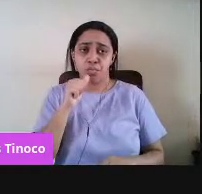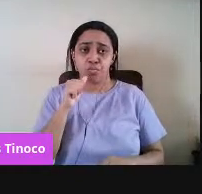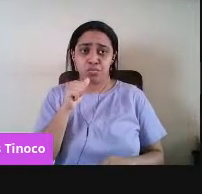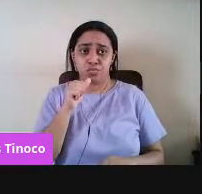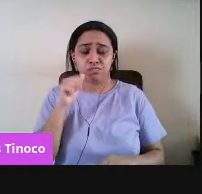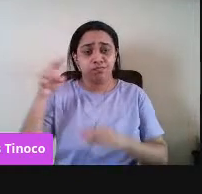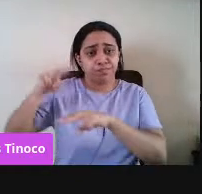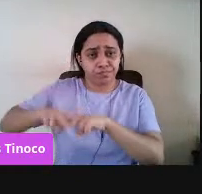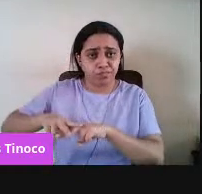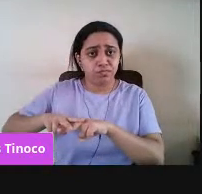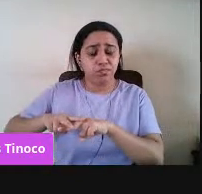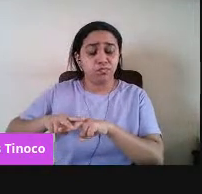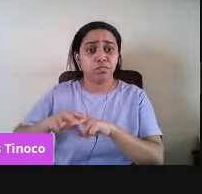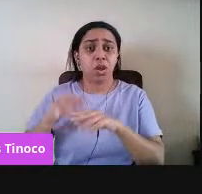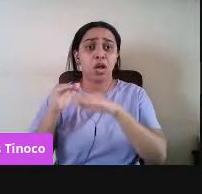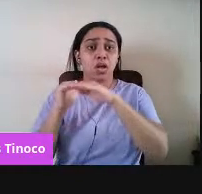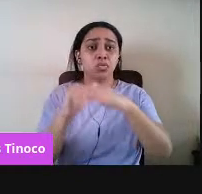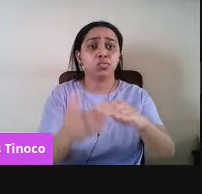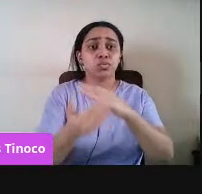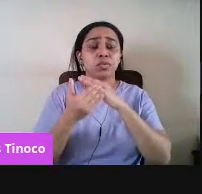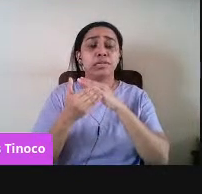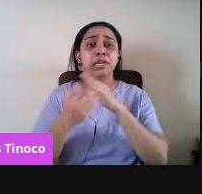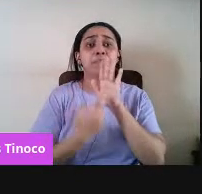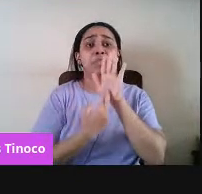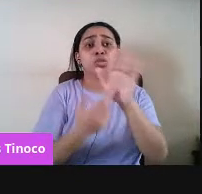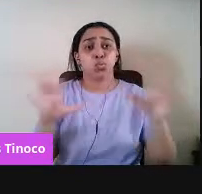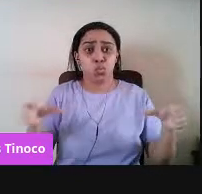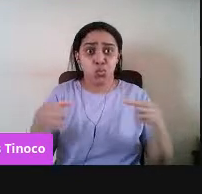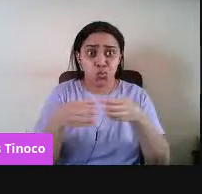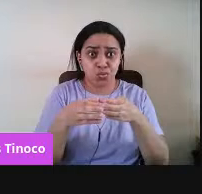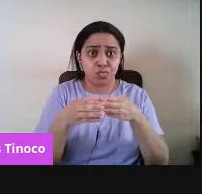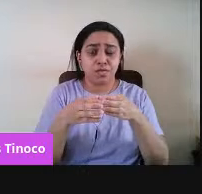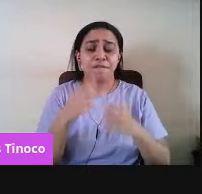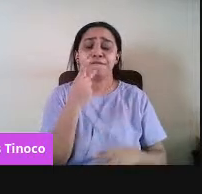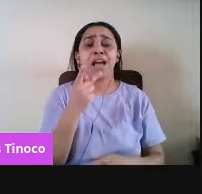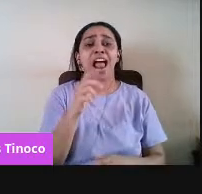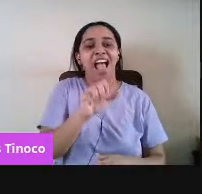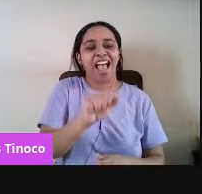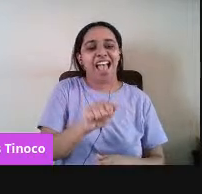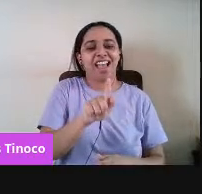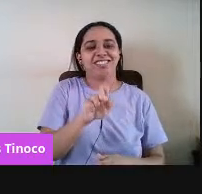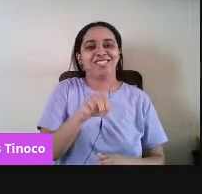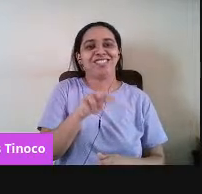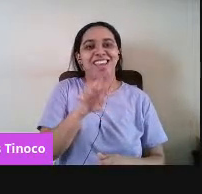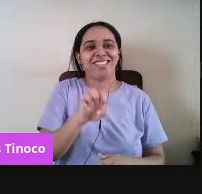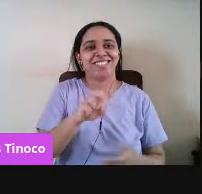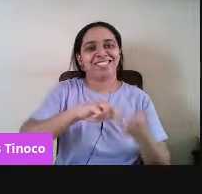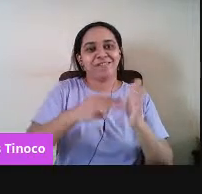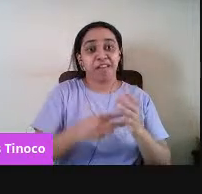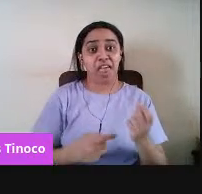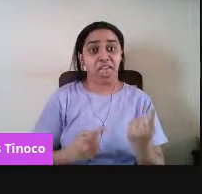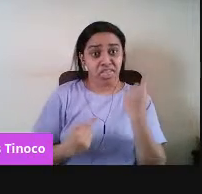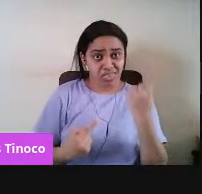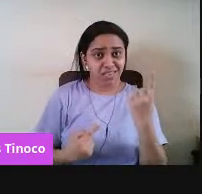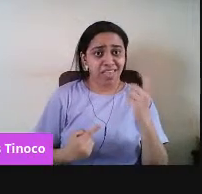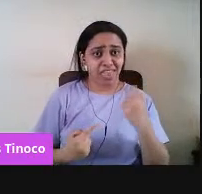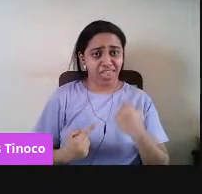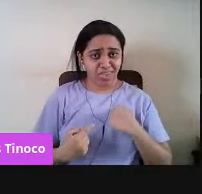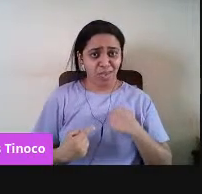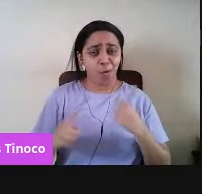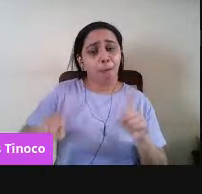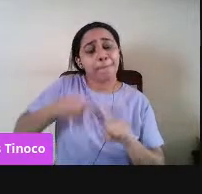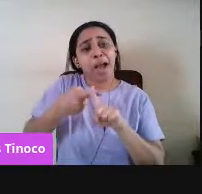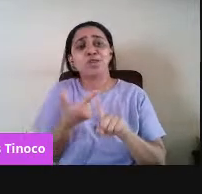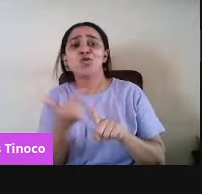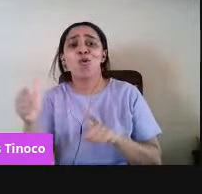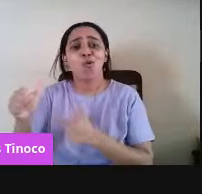um enunciado que representa um coletivo marcado pelo agente, eu, mas as demais detentas. A estratégia de retomar a